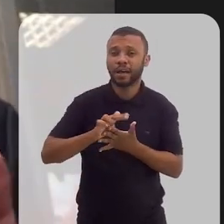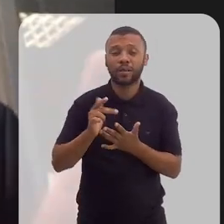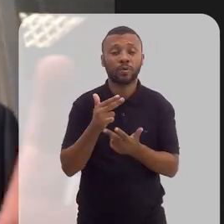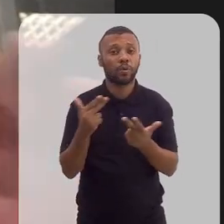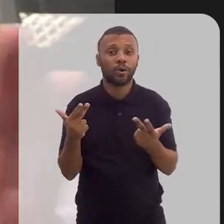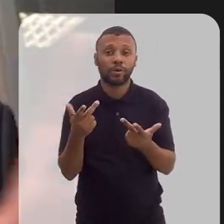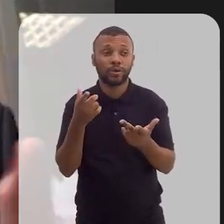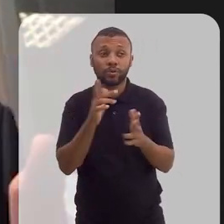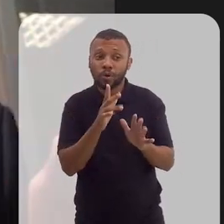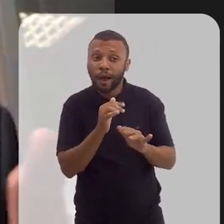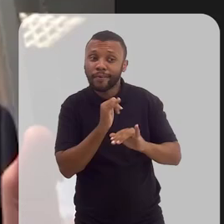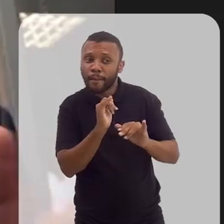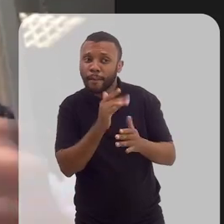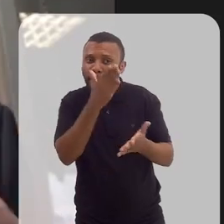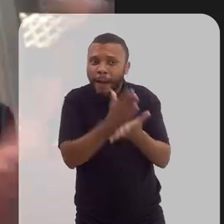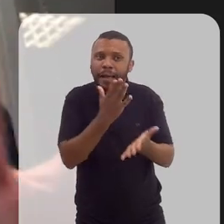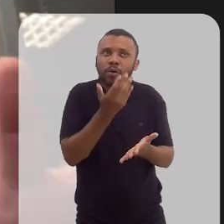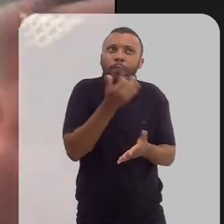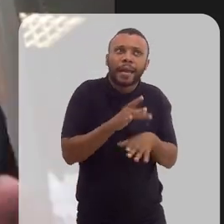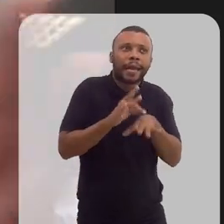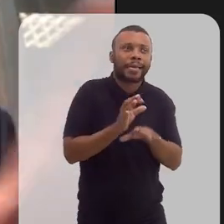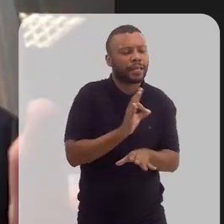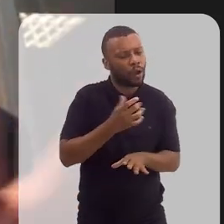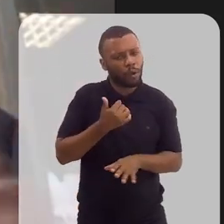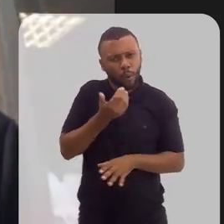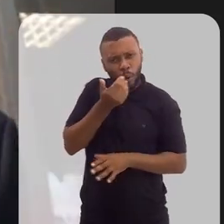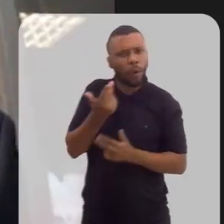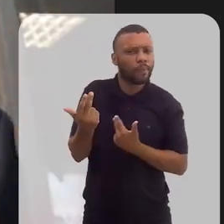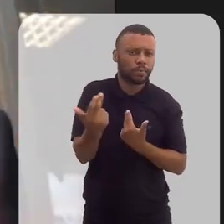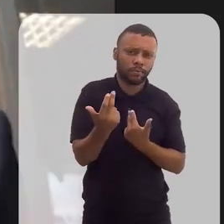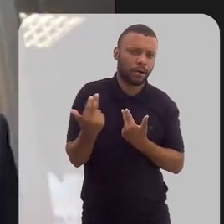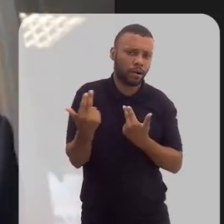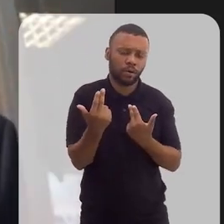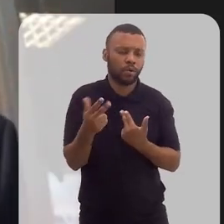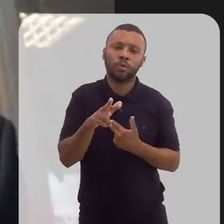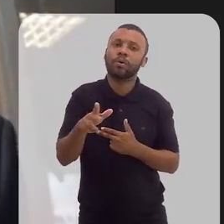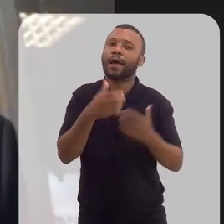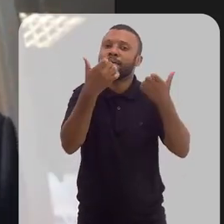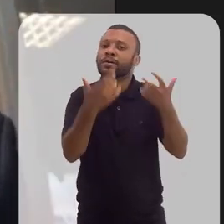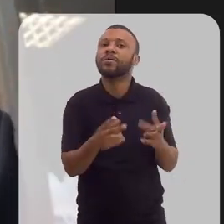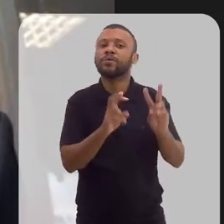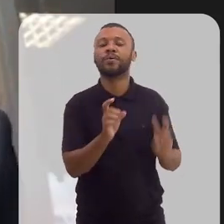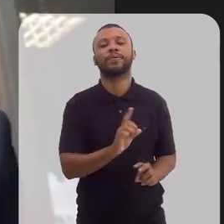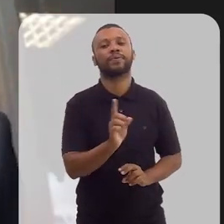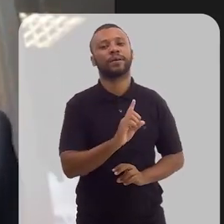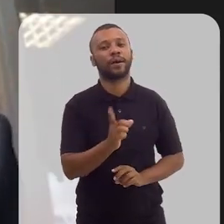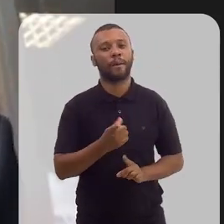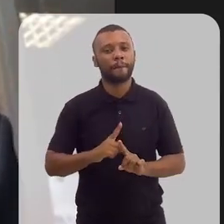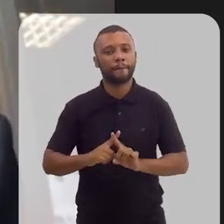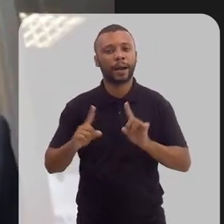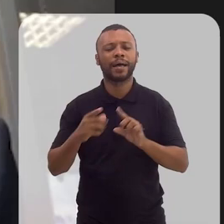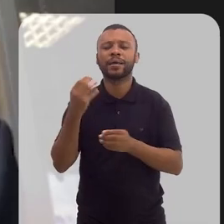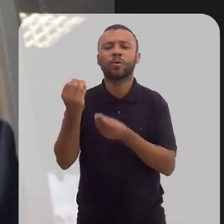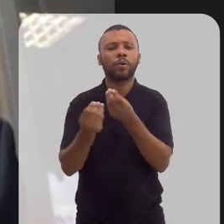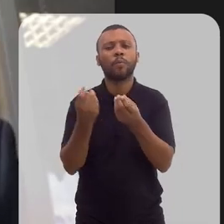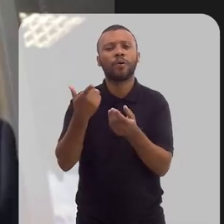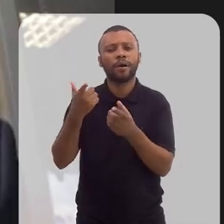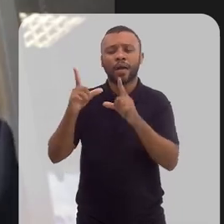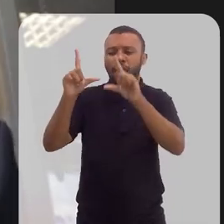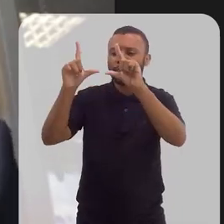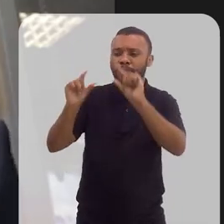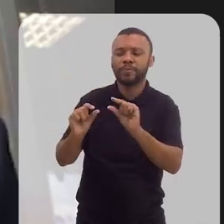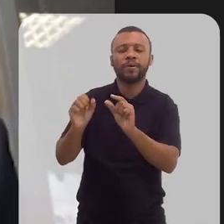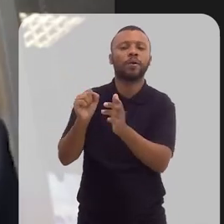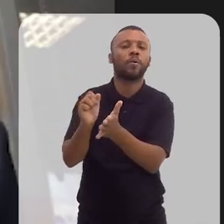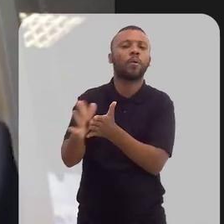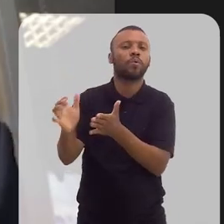dizendo para deixar de comer carne, tá? Eu como carne, não estou dizendo isso. Mas essas coisas vão acabar impactando. Então, as empresas